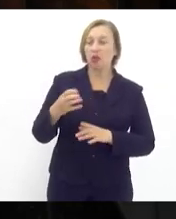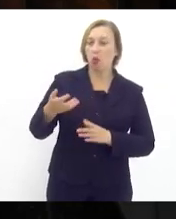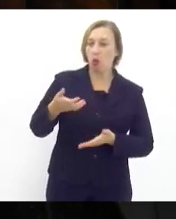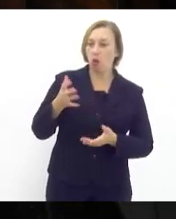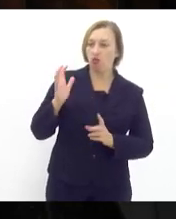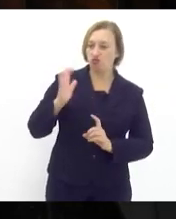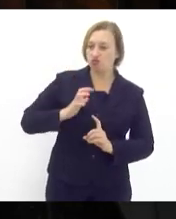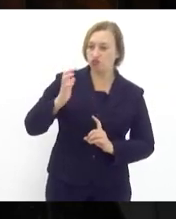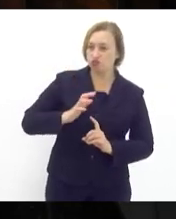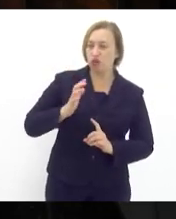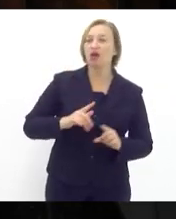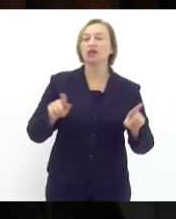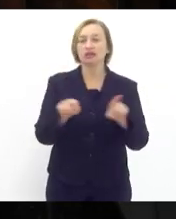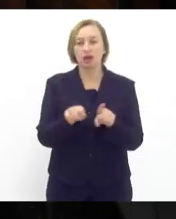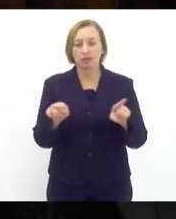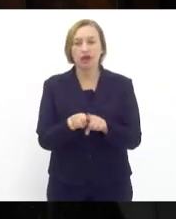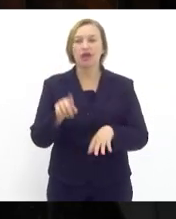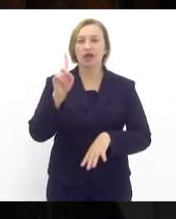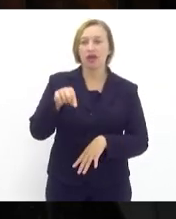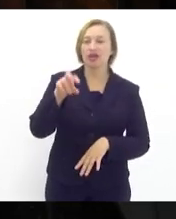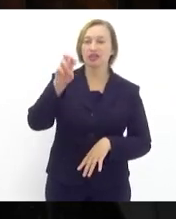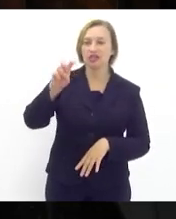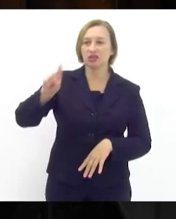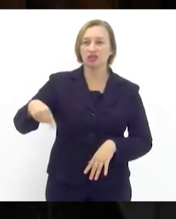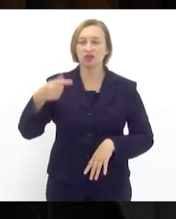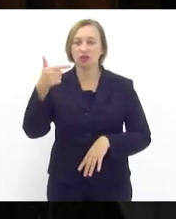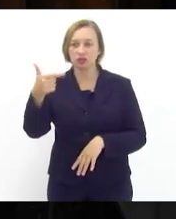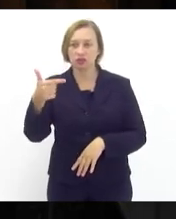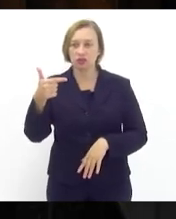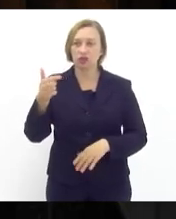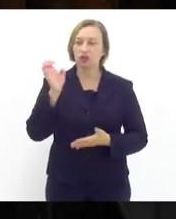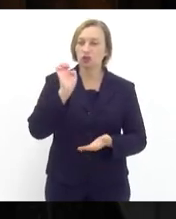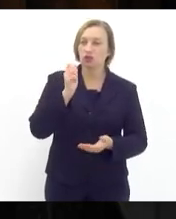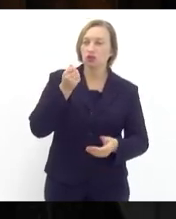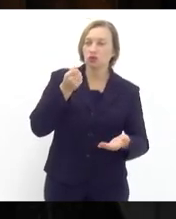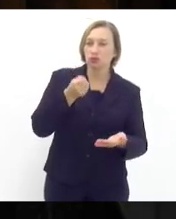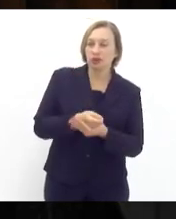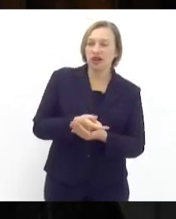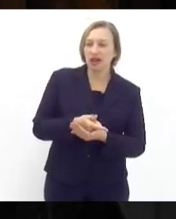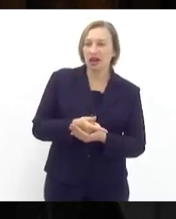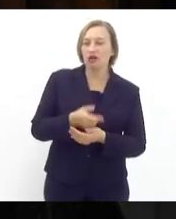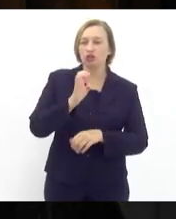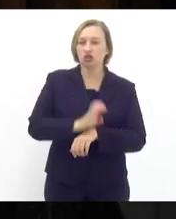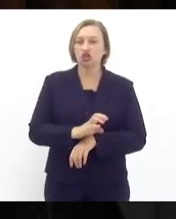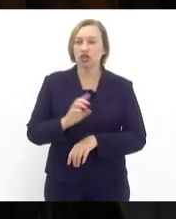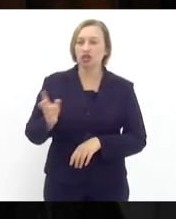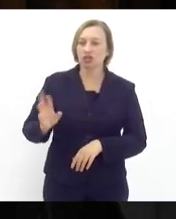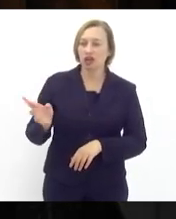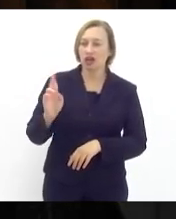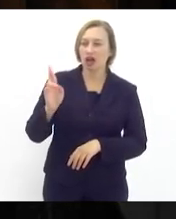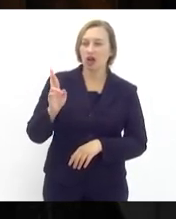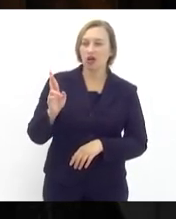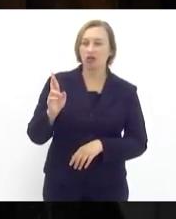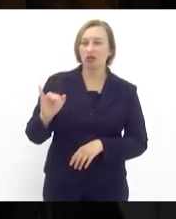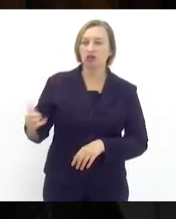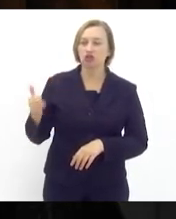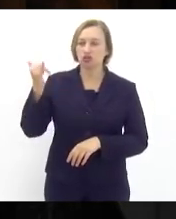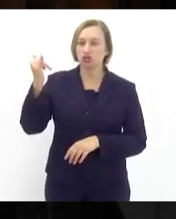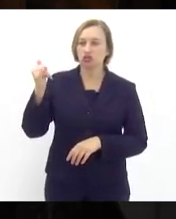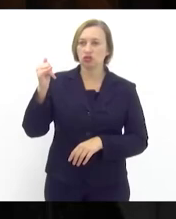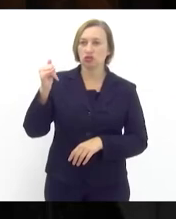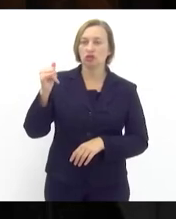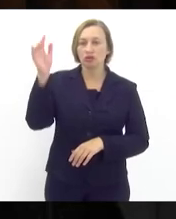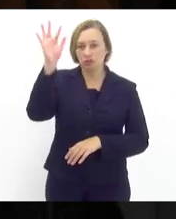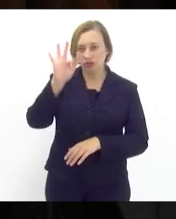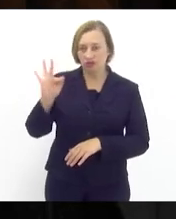é 5,2 o estado pagar de juro Real para União dos mais